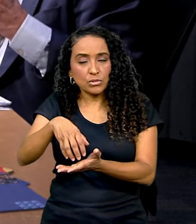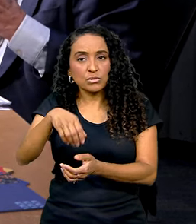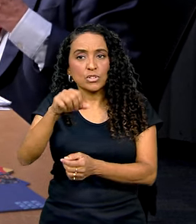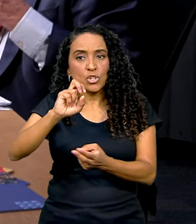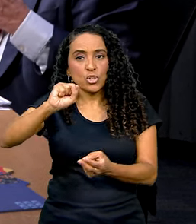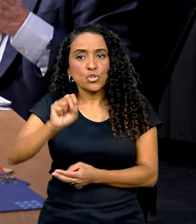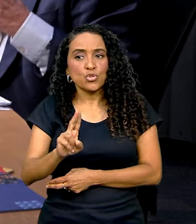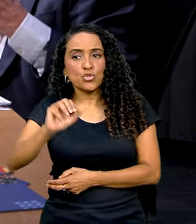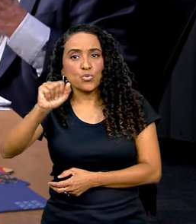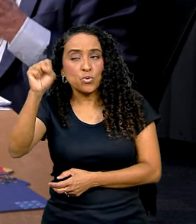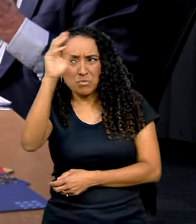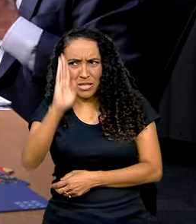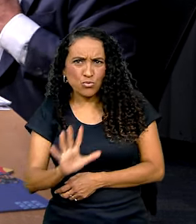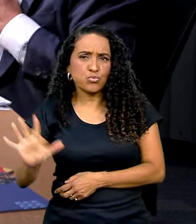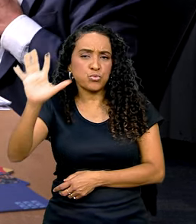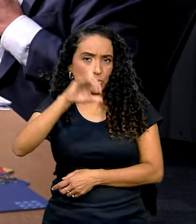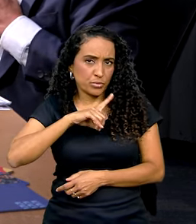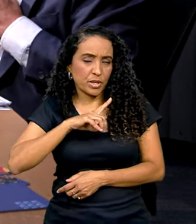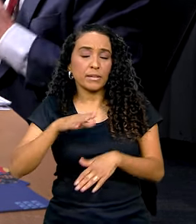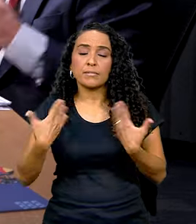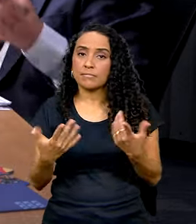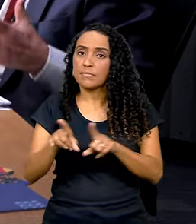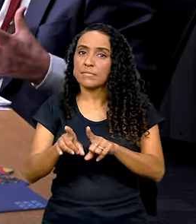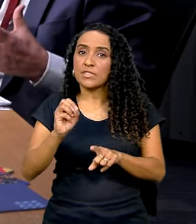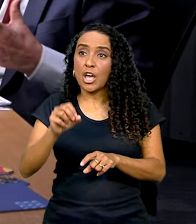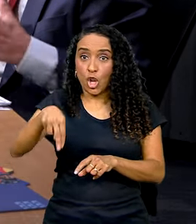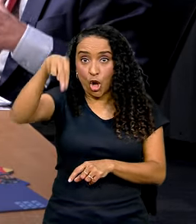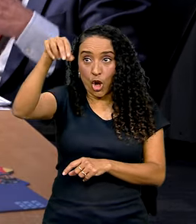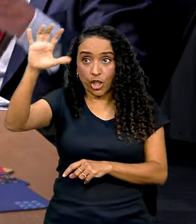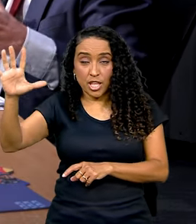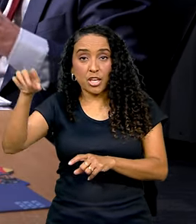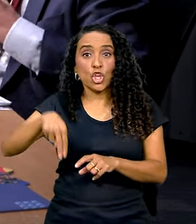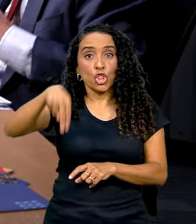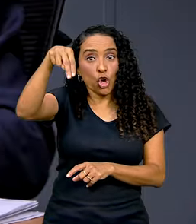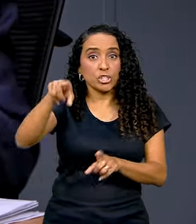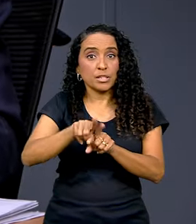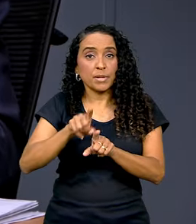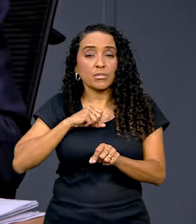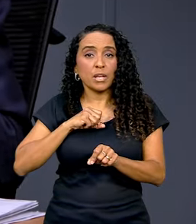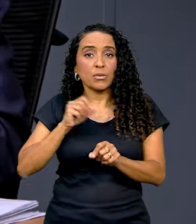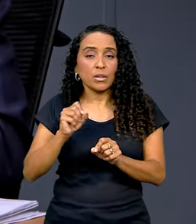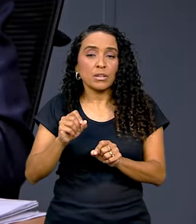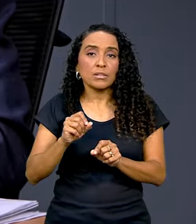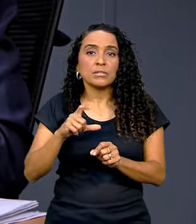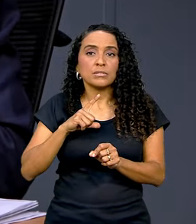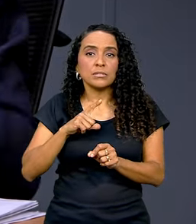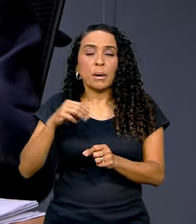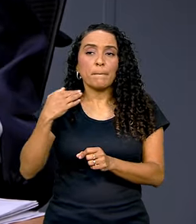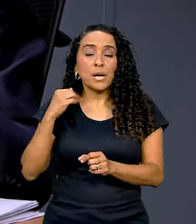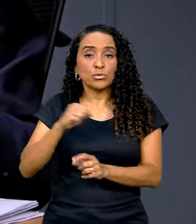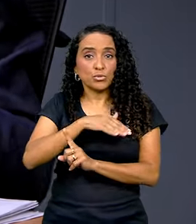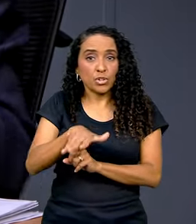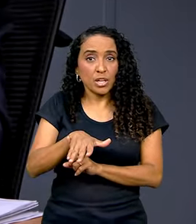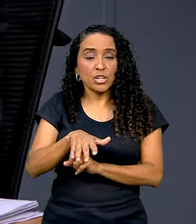unidades da rede suas em todo o Brasil e aí também já no nordeste no norte eh com o BASA